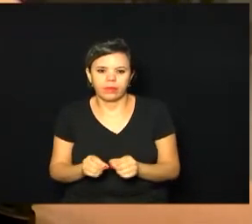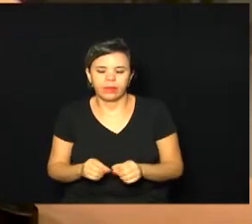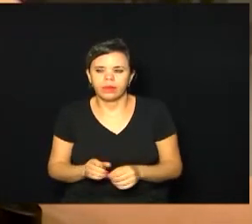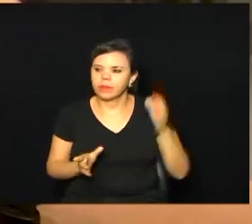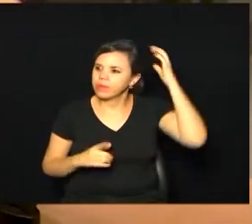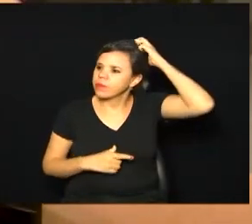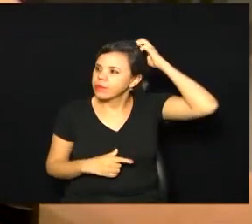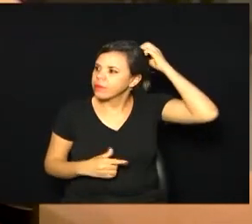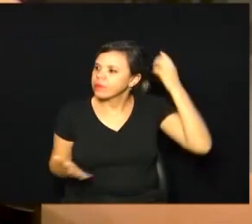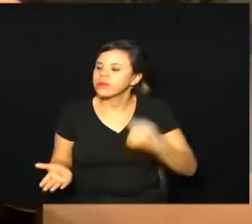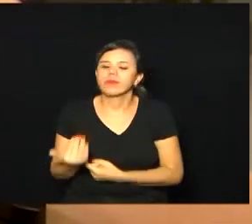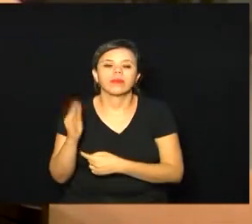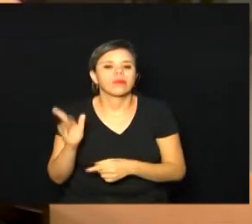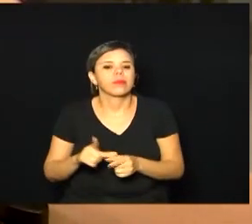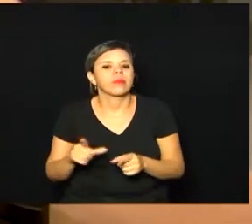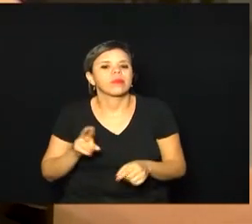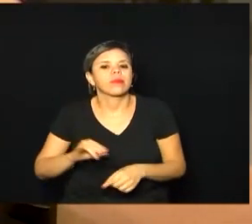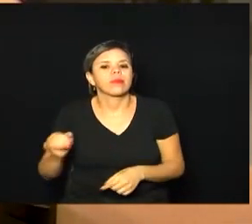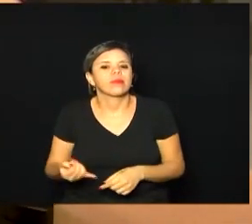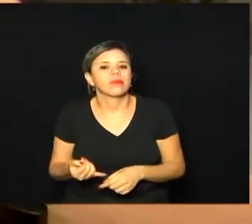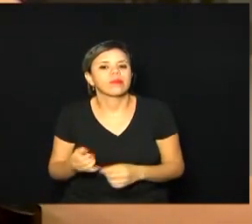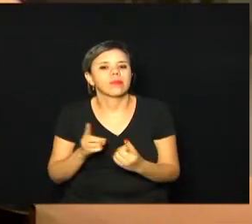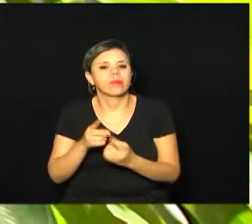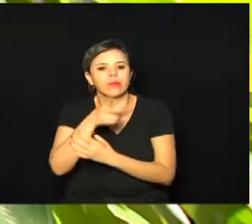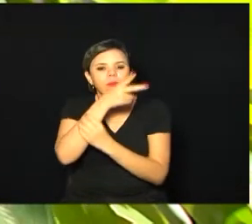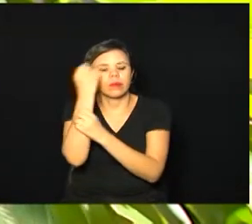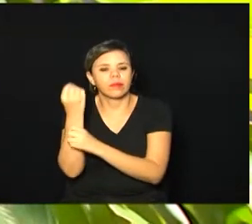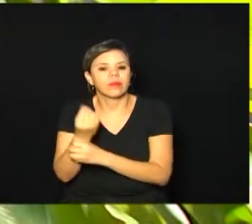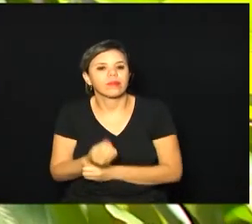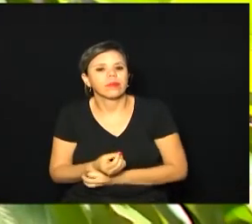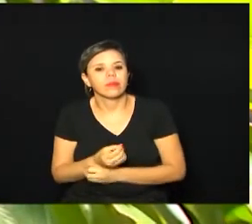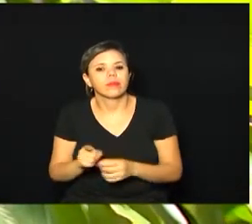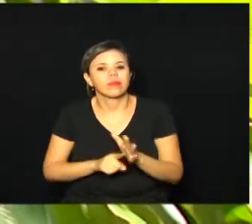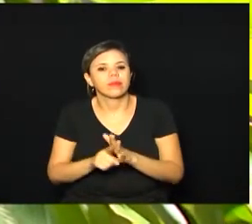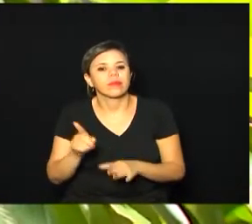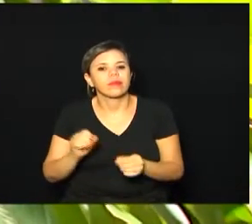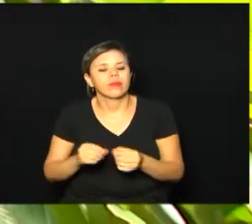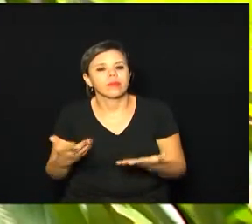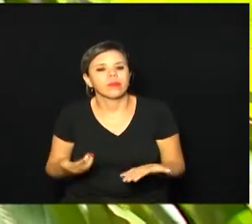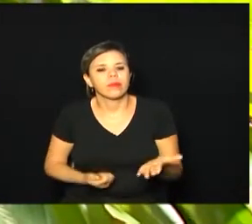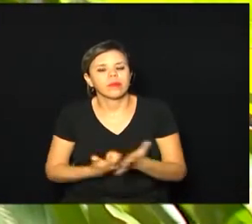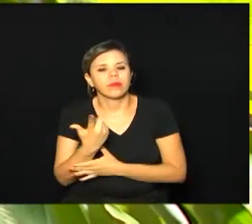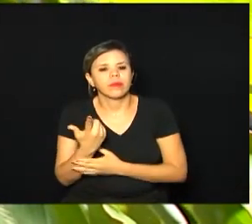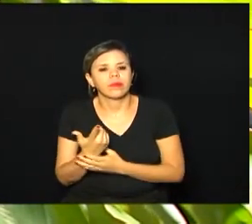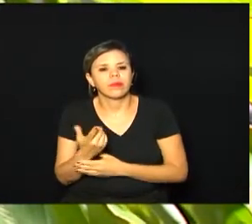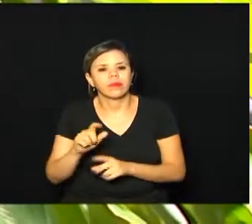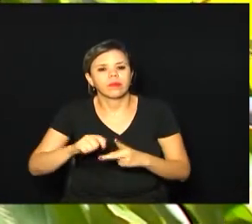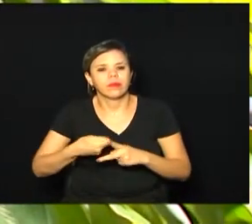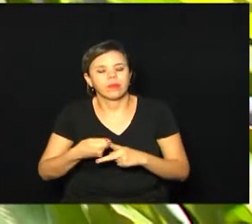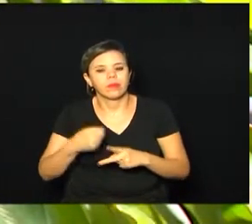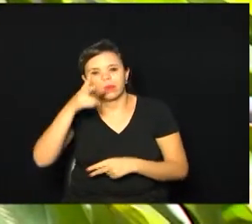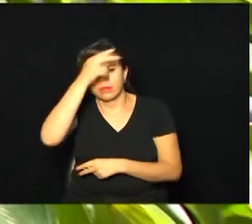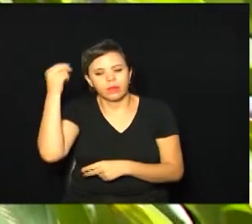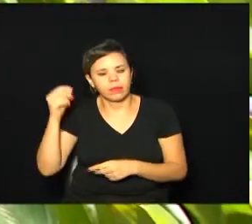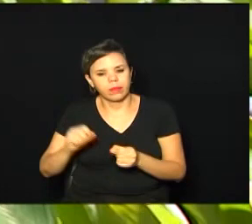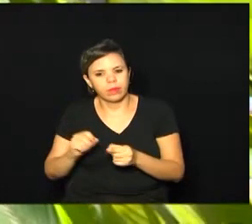temos a tecnologia, né? Então, por que não utilizar para os serviços públicos? De acordo com a matéria, para pagamento por meio PIX, a